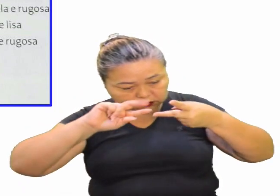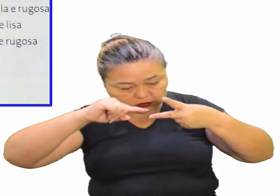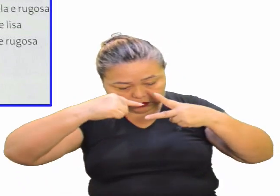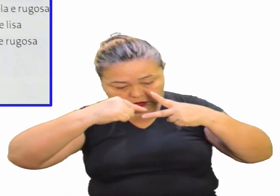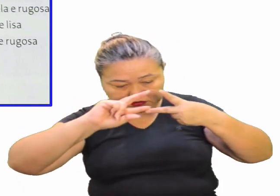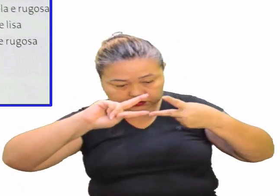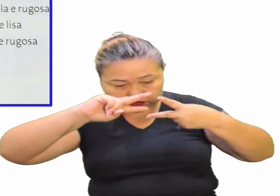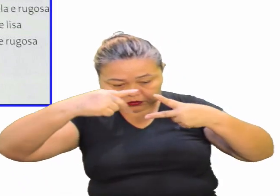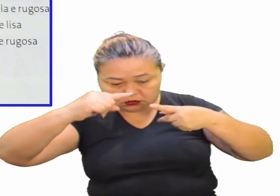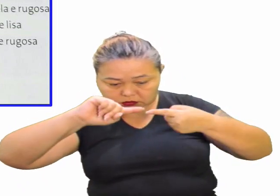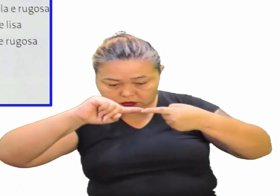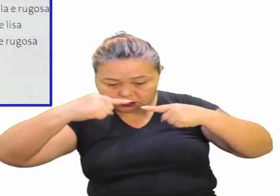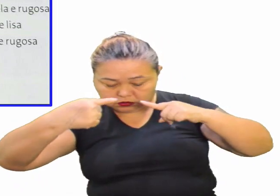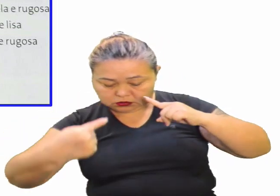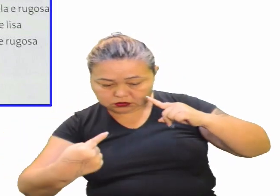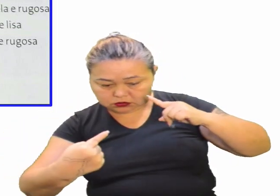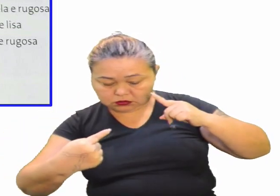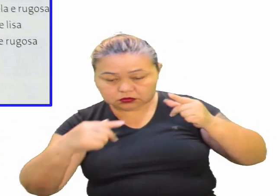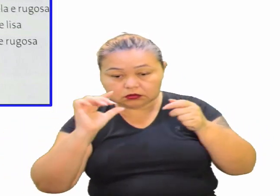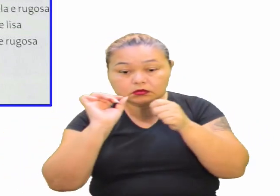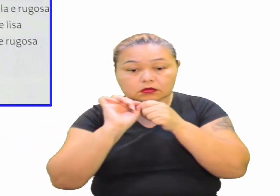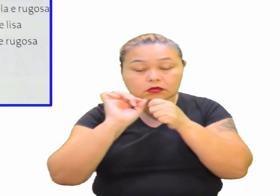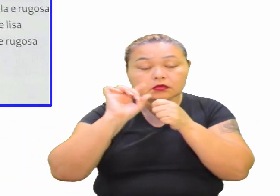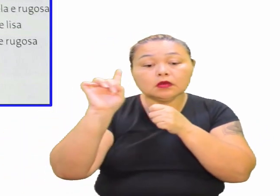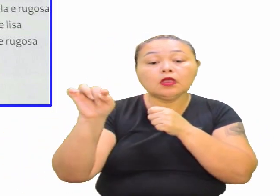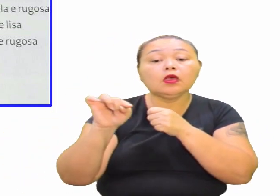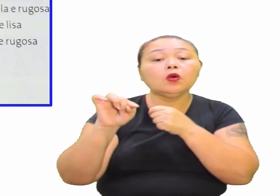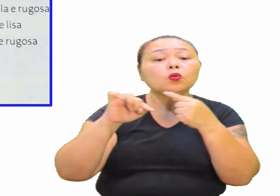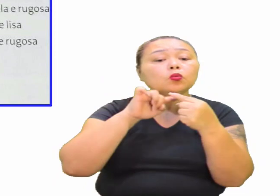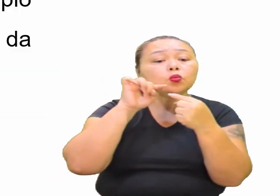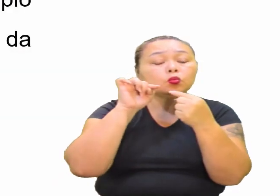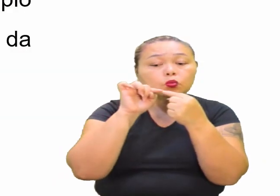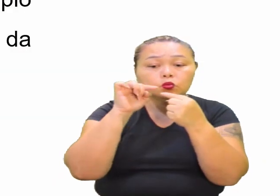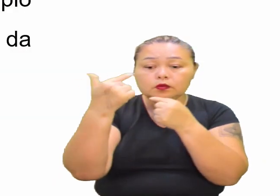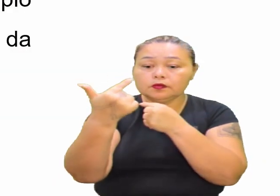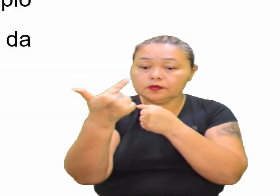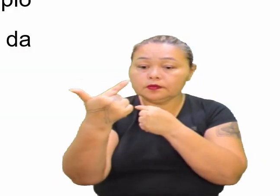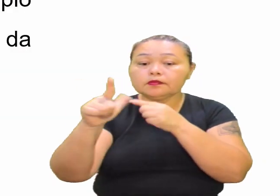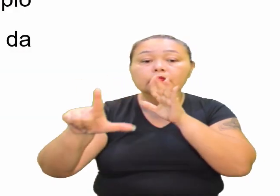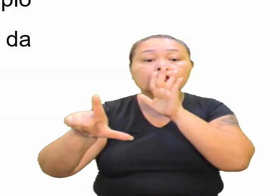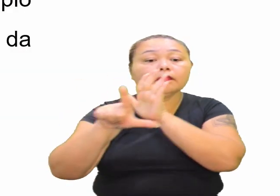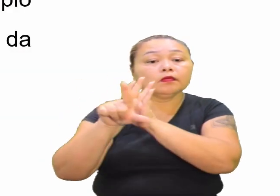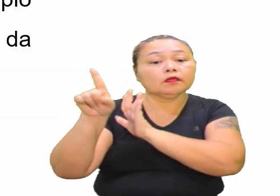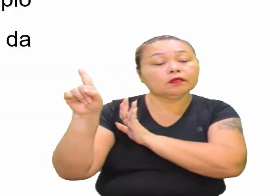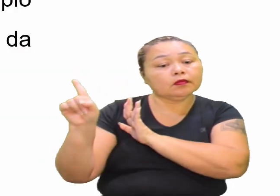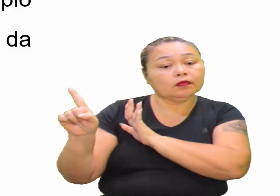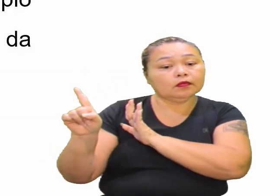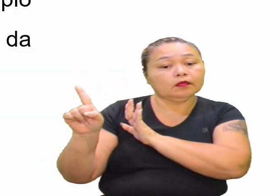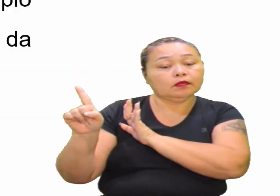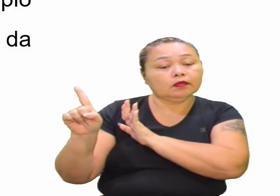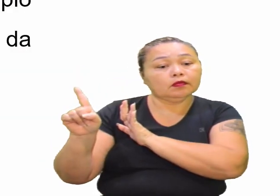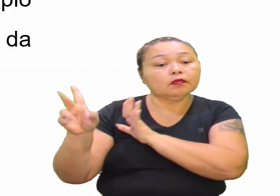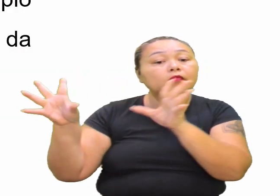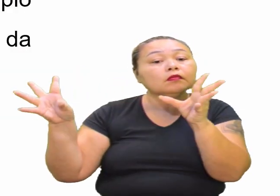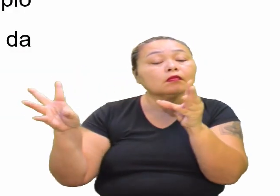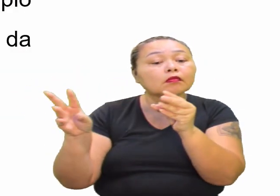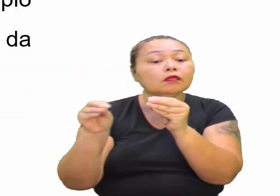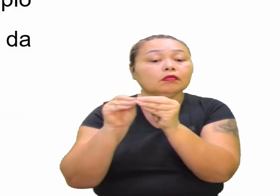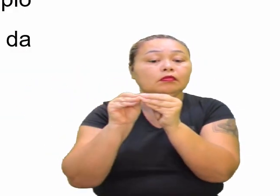alelos. Então, quando a gente tem o objetivo da segunda lei, conclui que